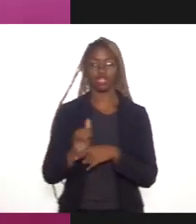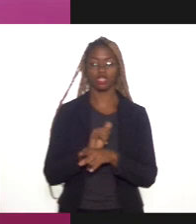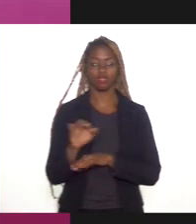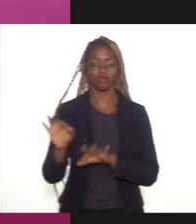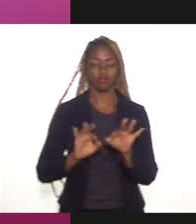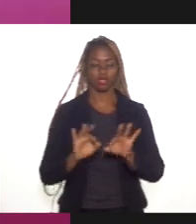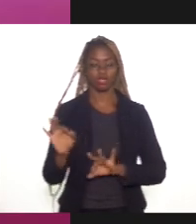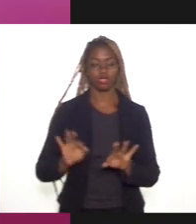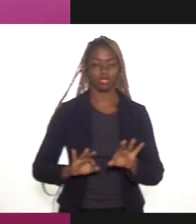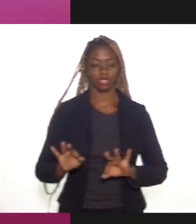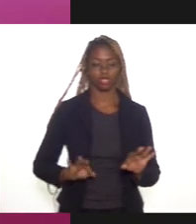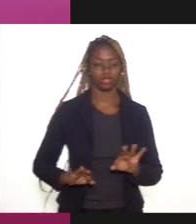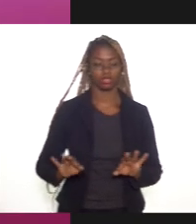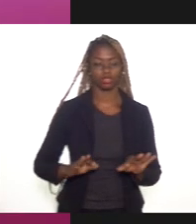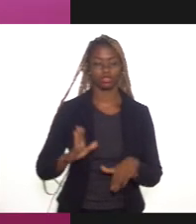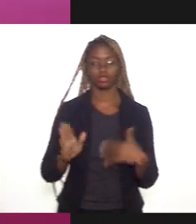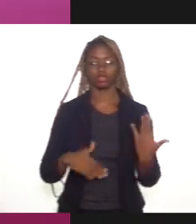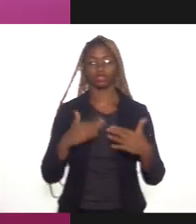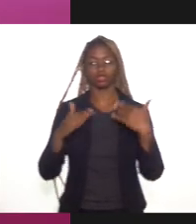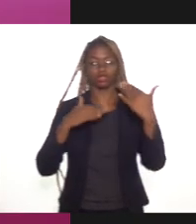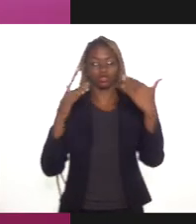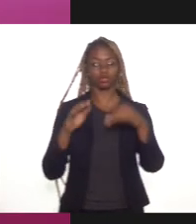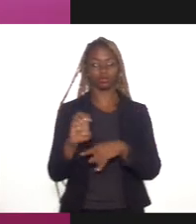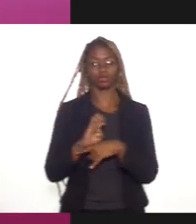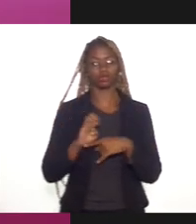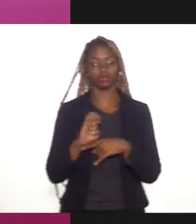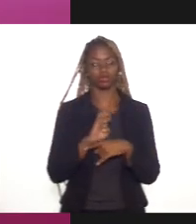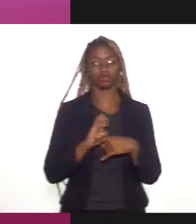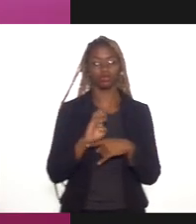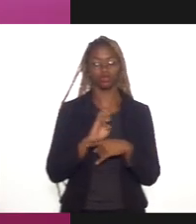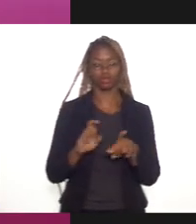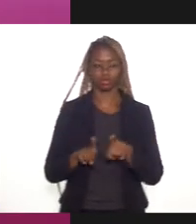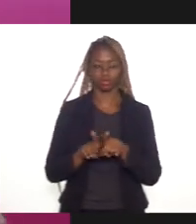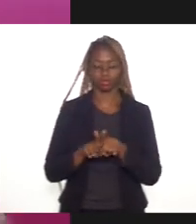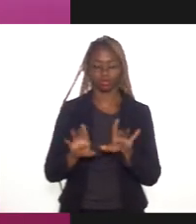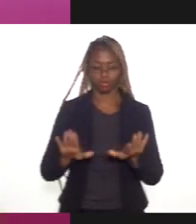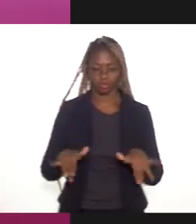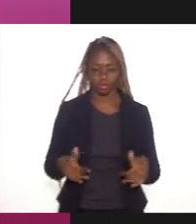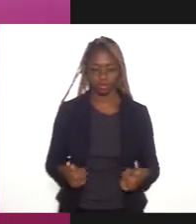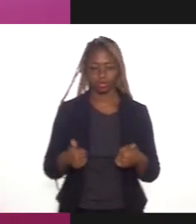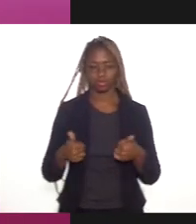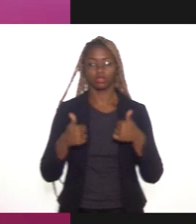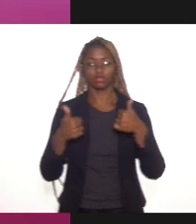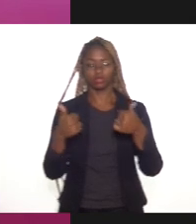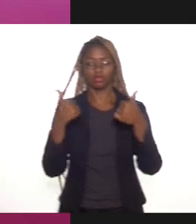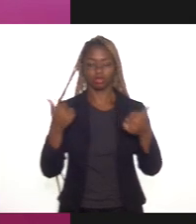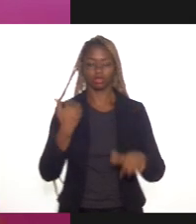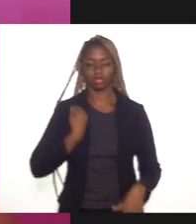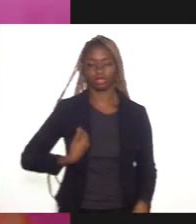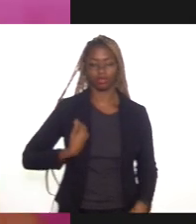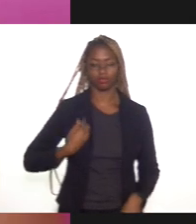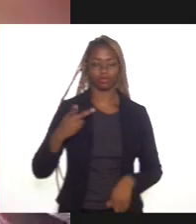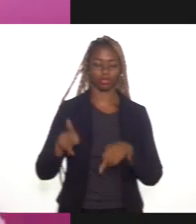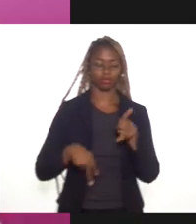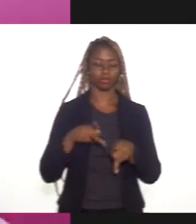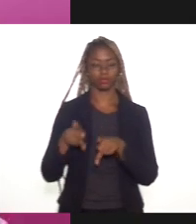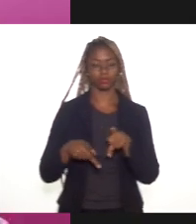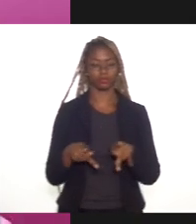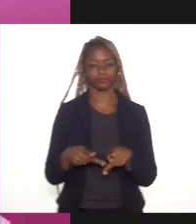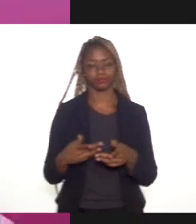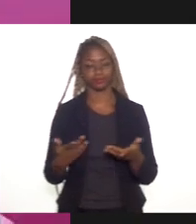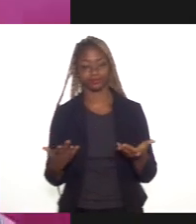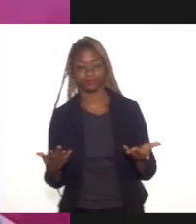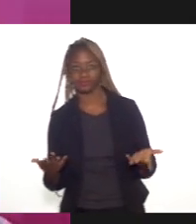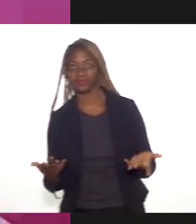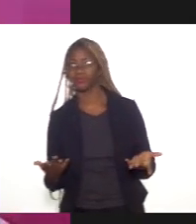planejamento de crescimento do Estado e de melhorias na vida da população. E, assim,